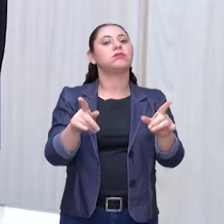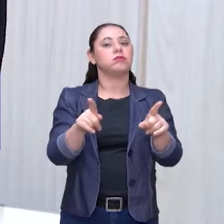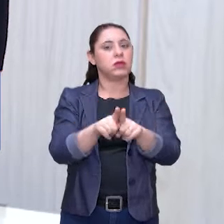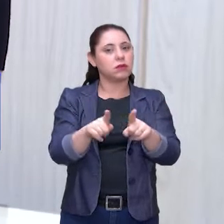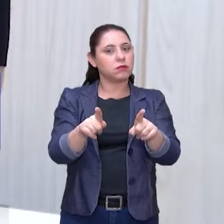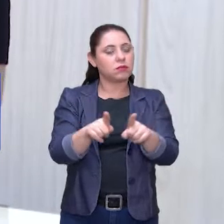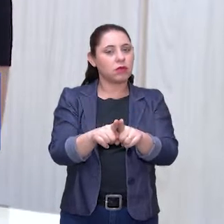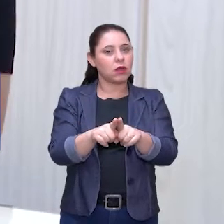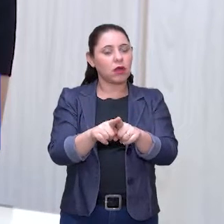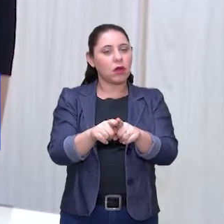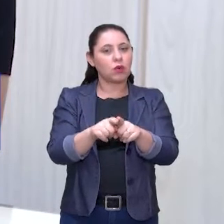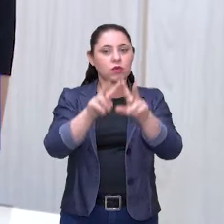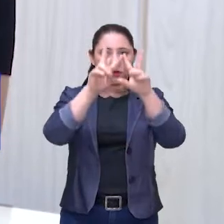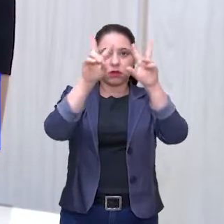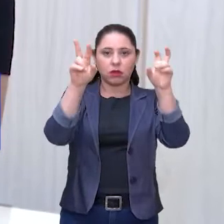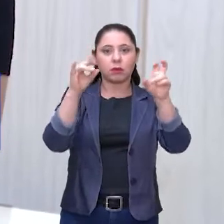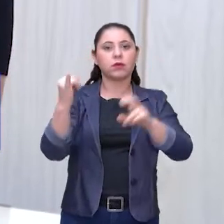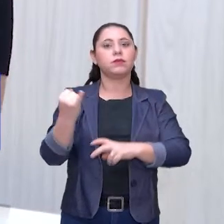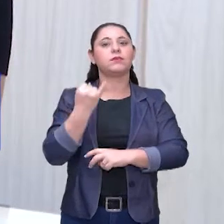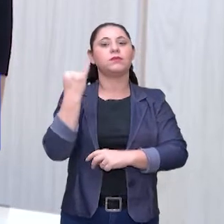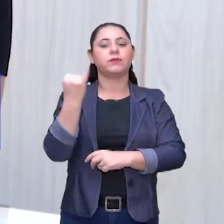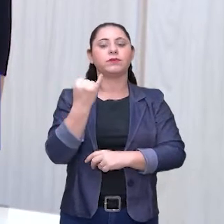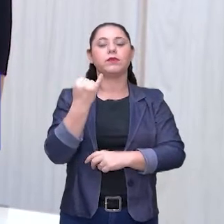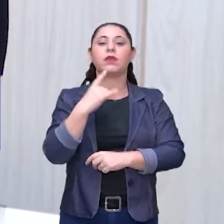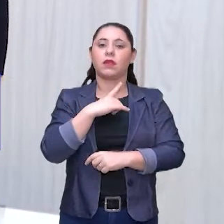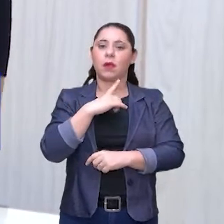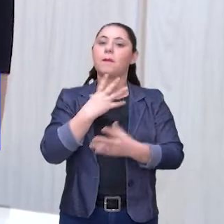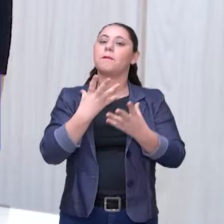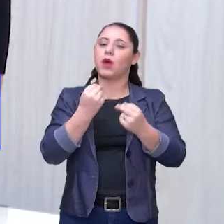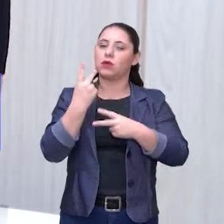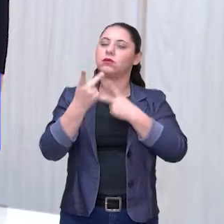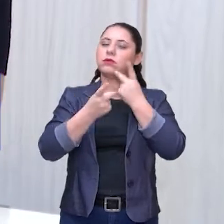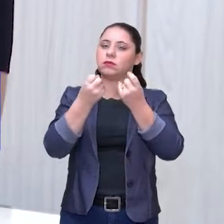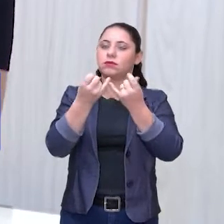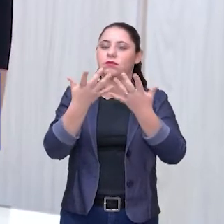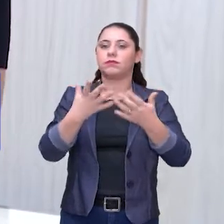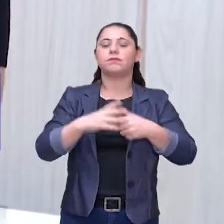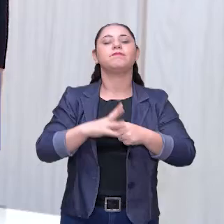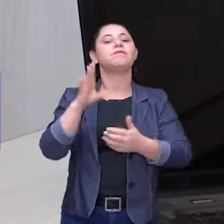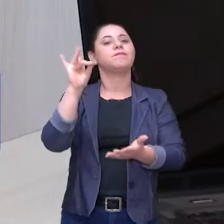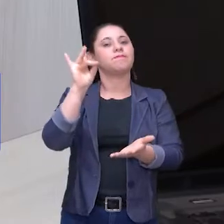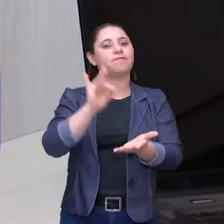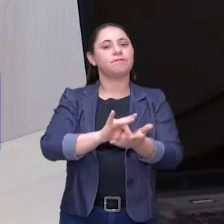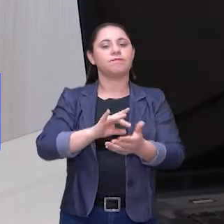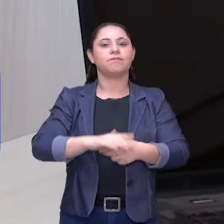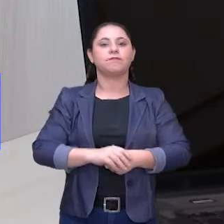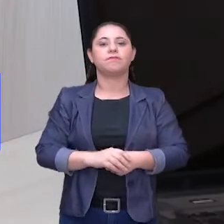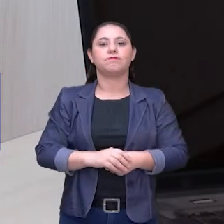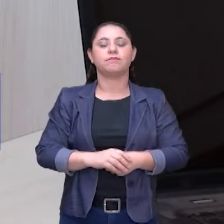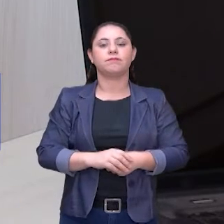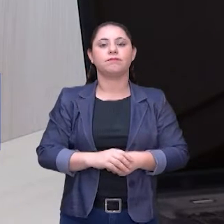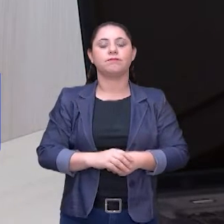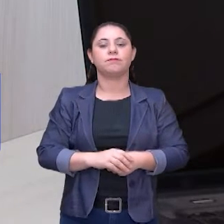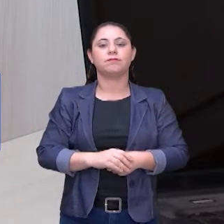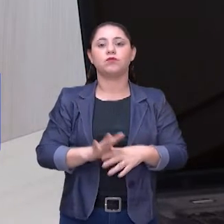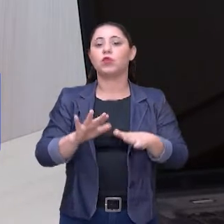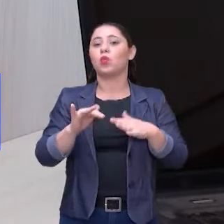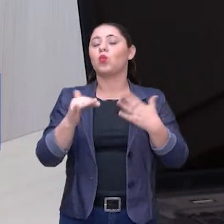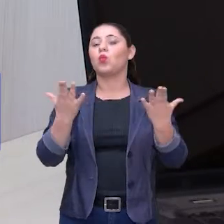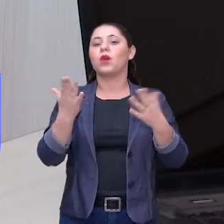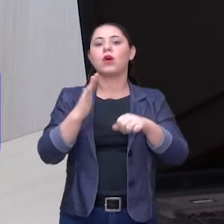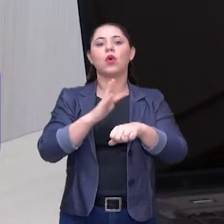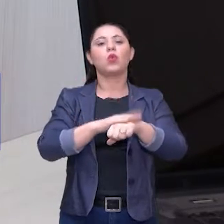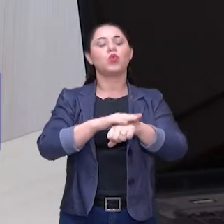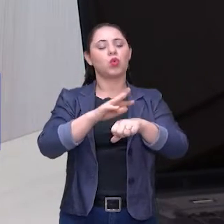também. Então é um assunto bem interessante e a gente vai ter muito o que falar, né? Verdade. Doutor, quais